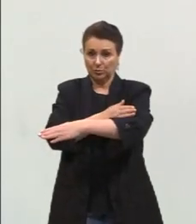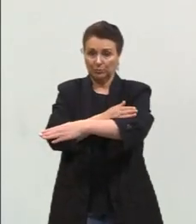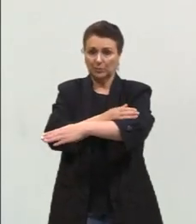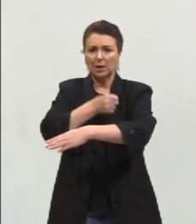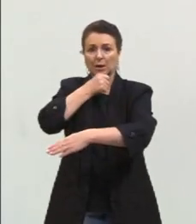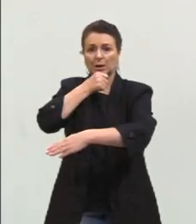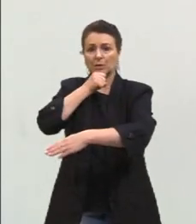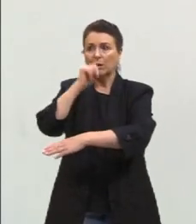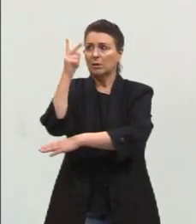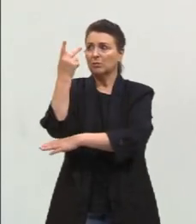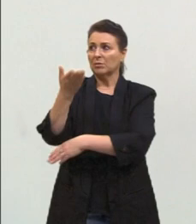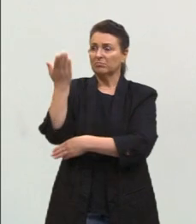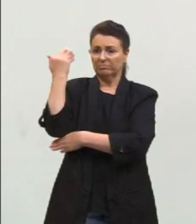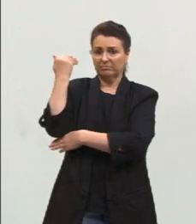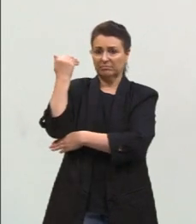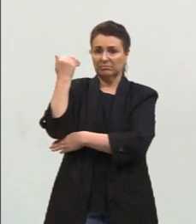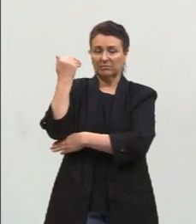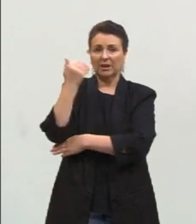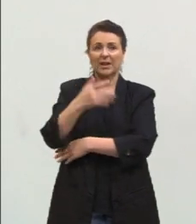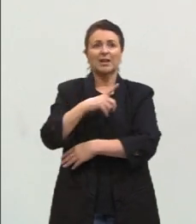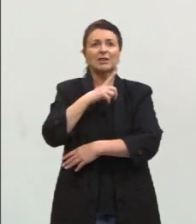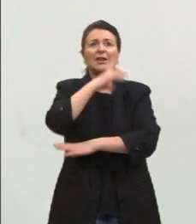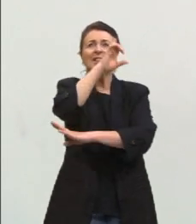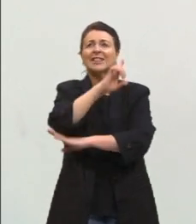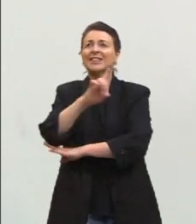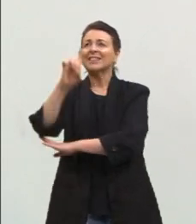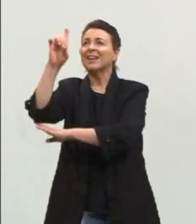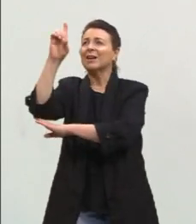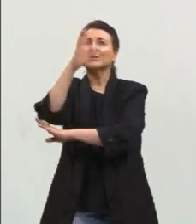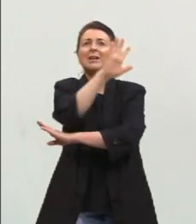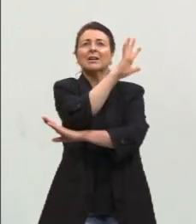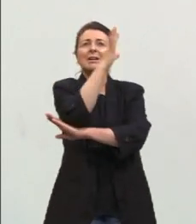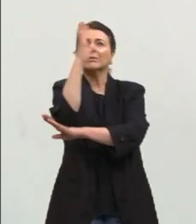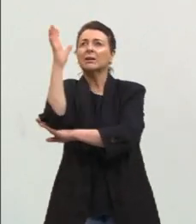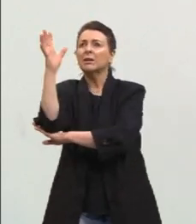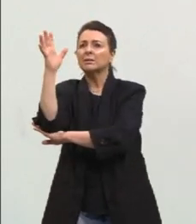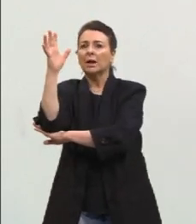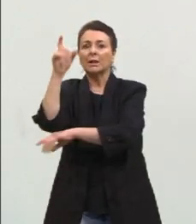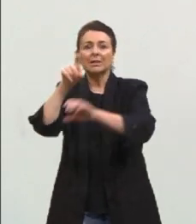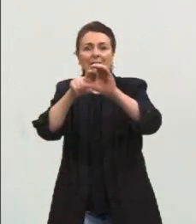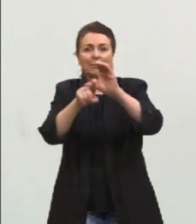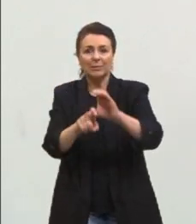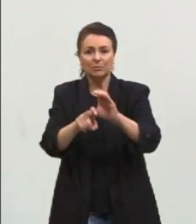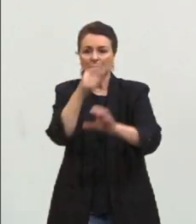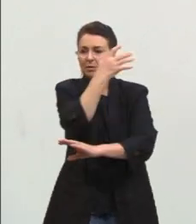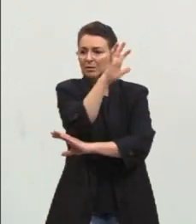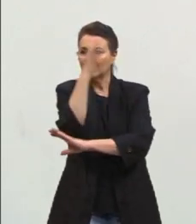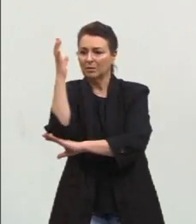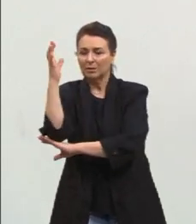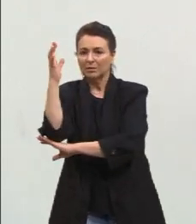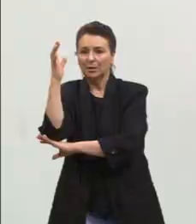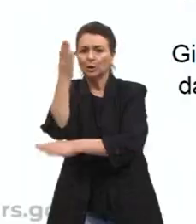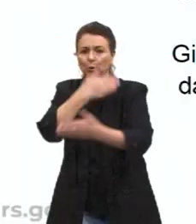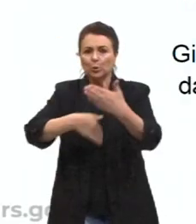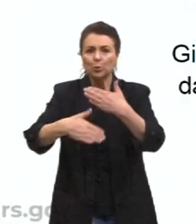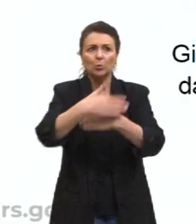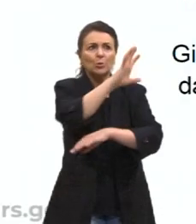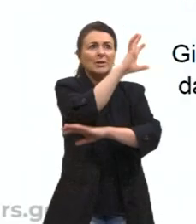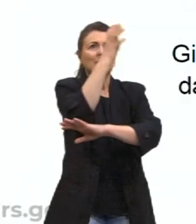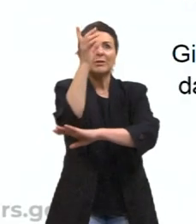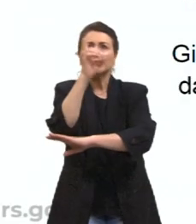antiguidade indeusava a natureza dependia dela né E que agora então seres humanos Já conseguiram